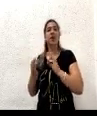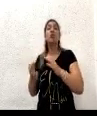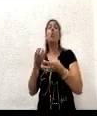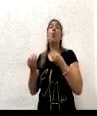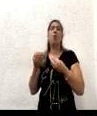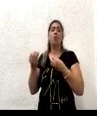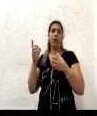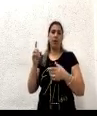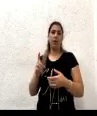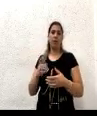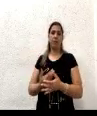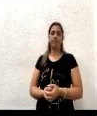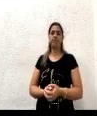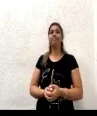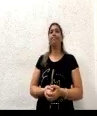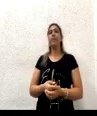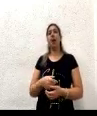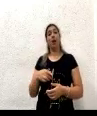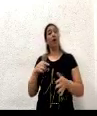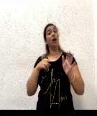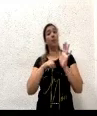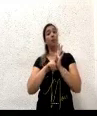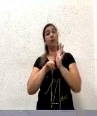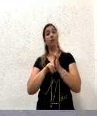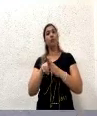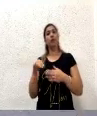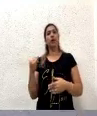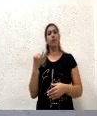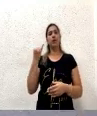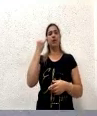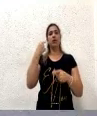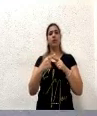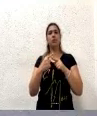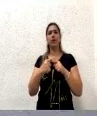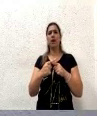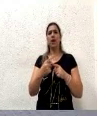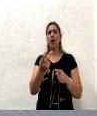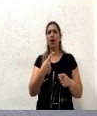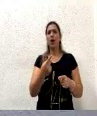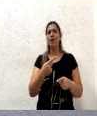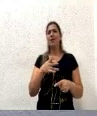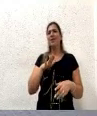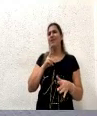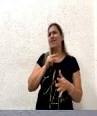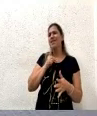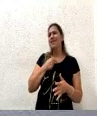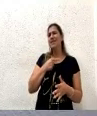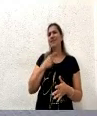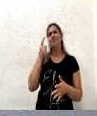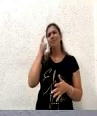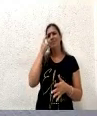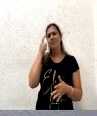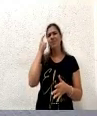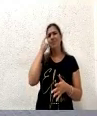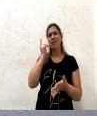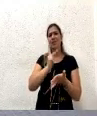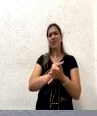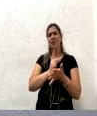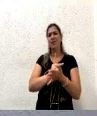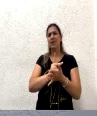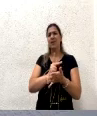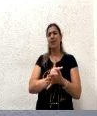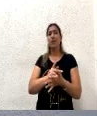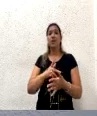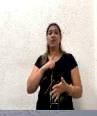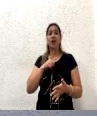fazendo? Olha, essa pergunta é excelente, Valmir, porque a gente tem sempre... fake news da vida, né? As